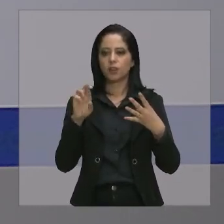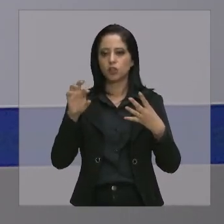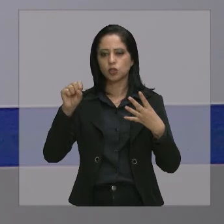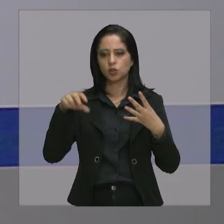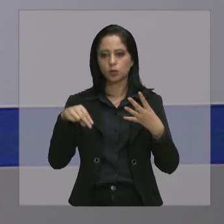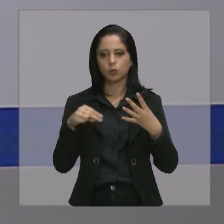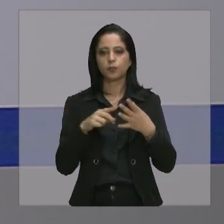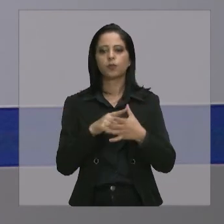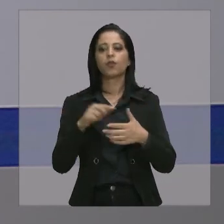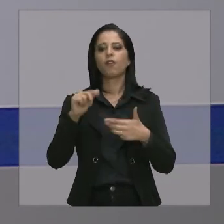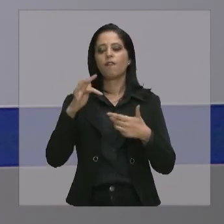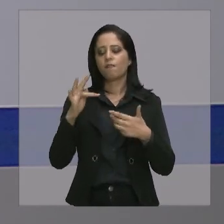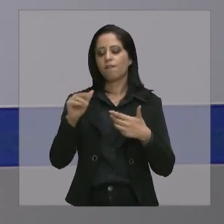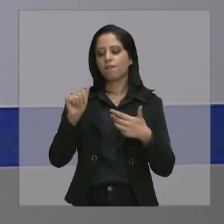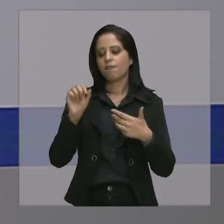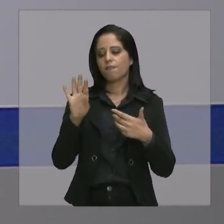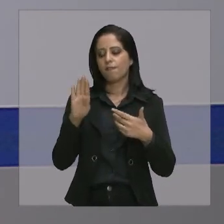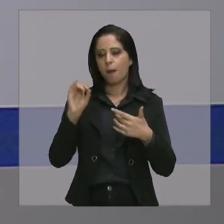Moreira Feijão,